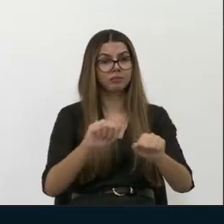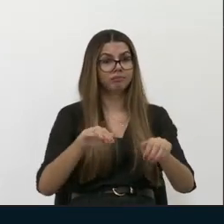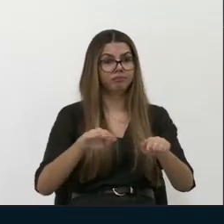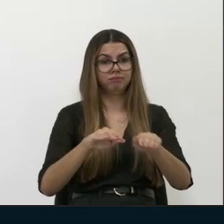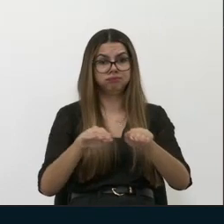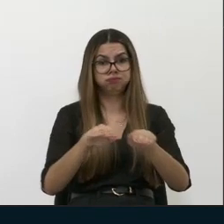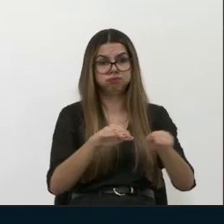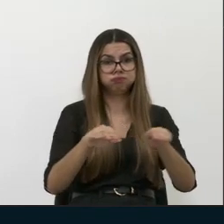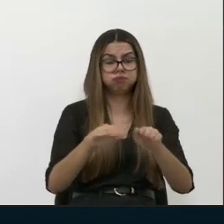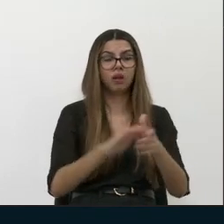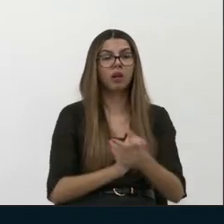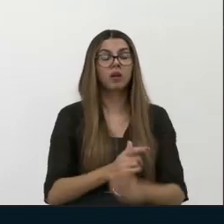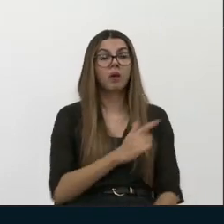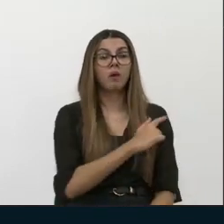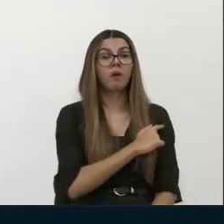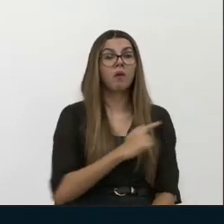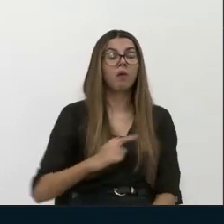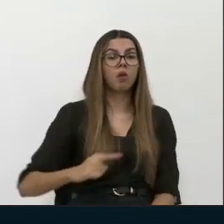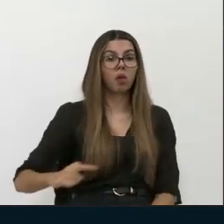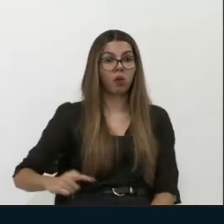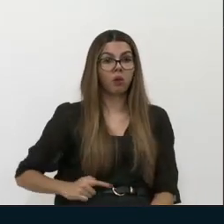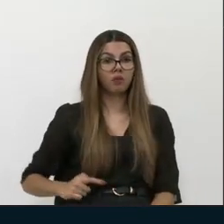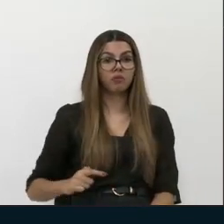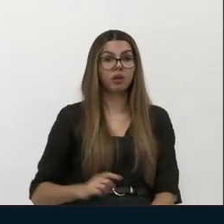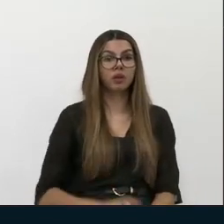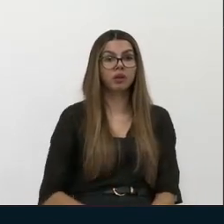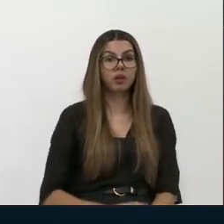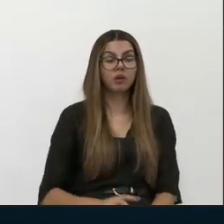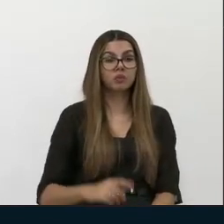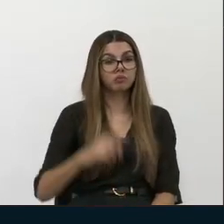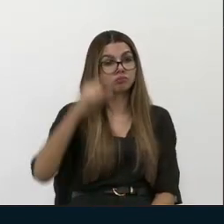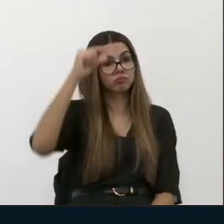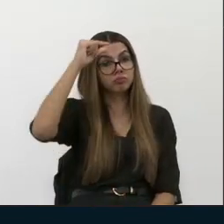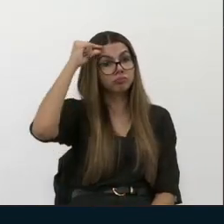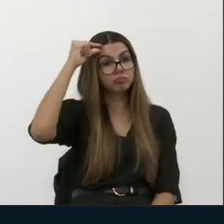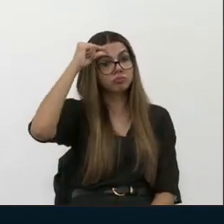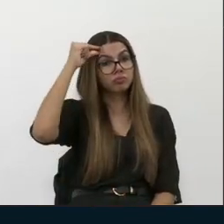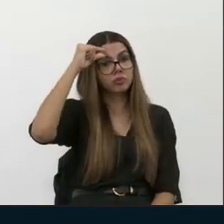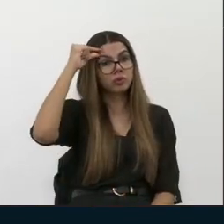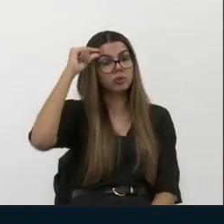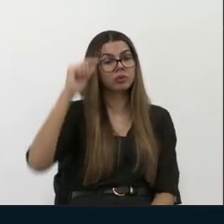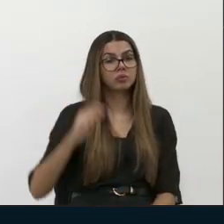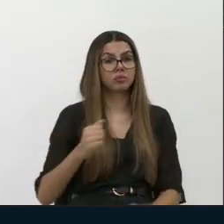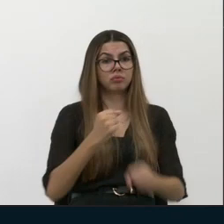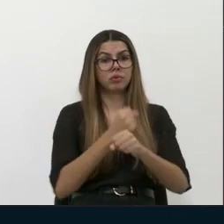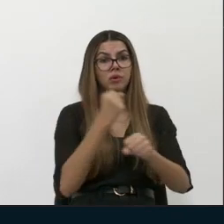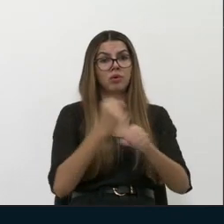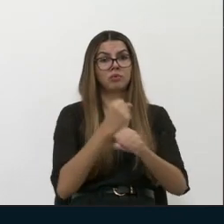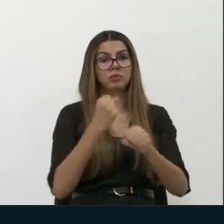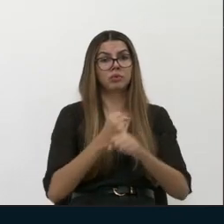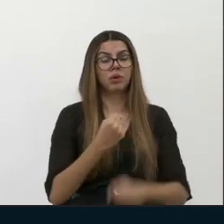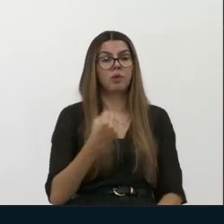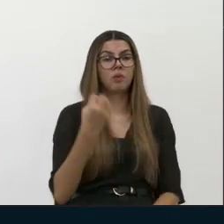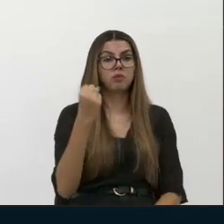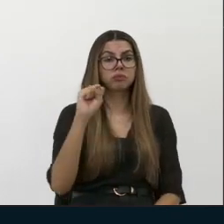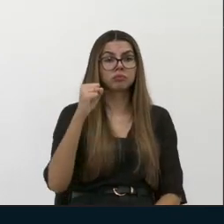governo do prefeito Guti não construiu um viaduto em 8 anos de governo. A gestão do PT